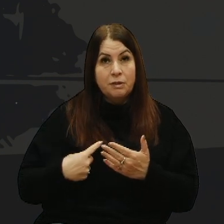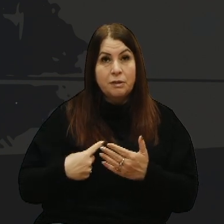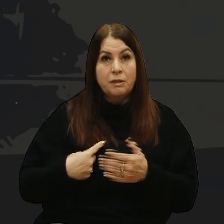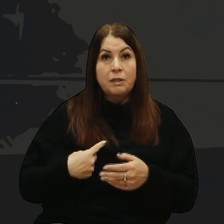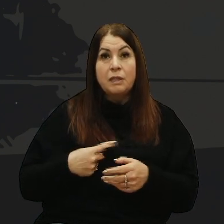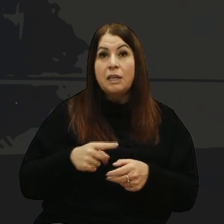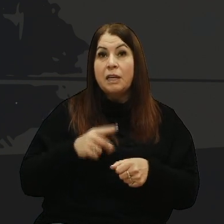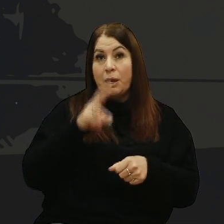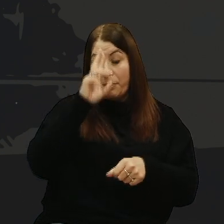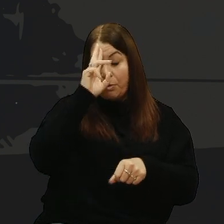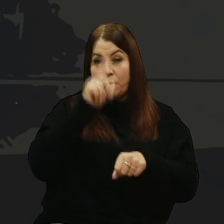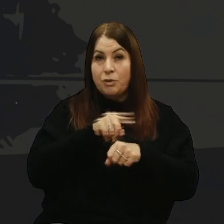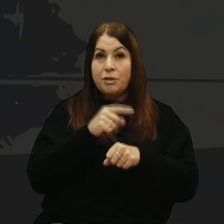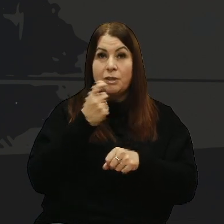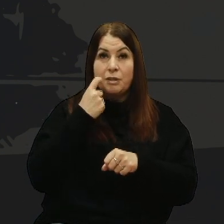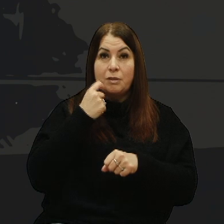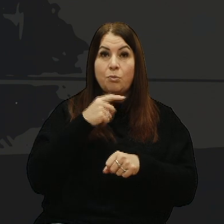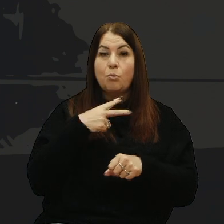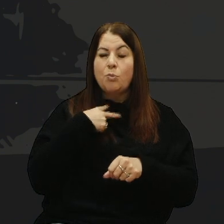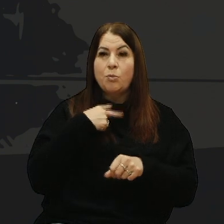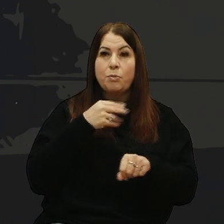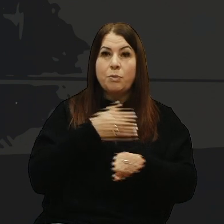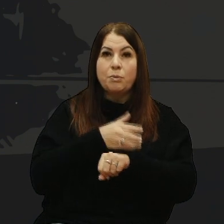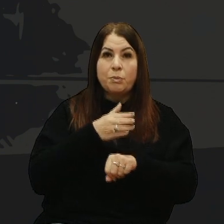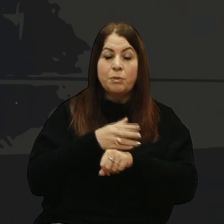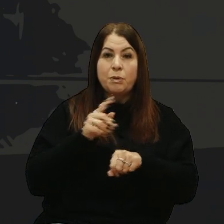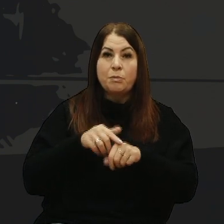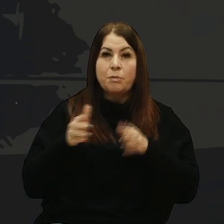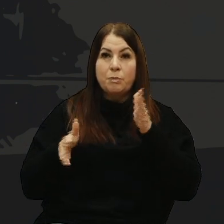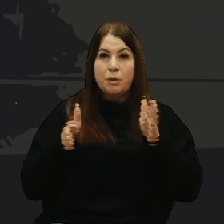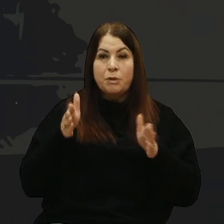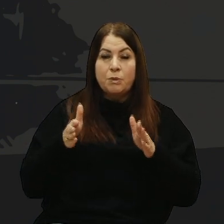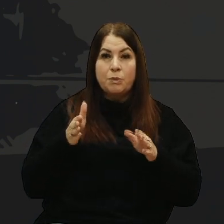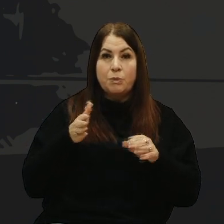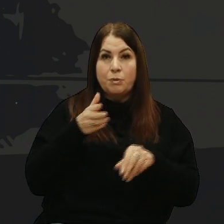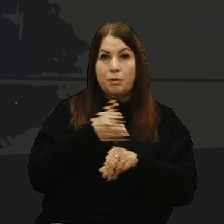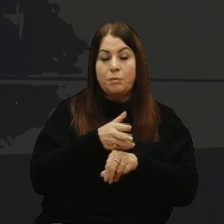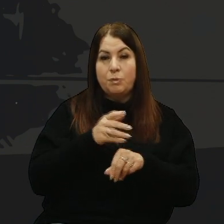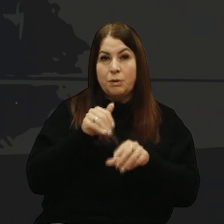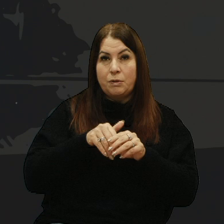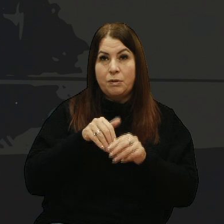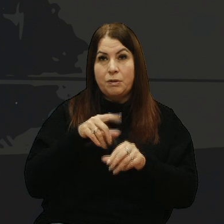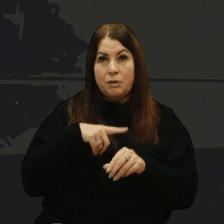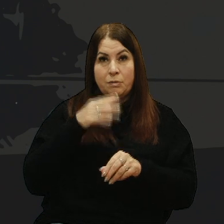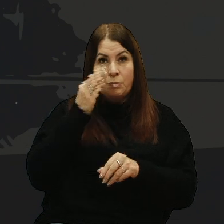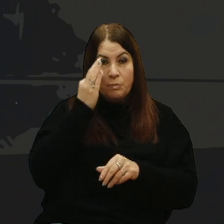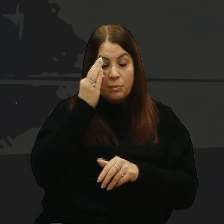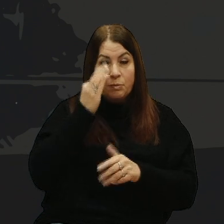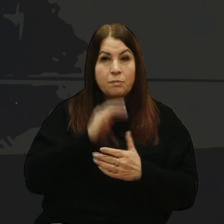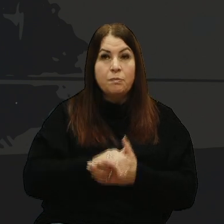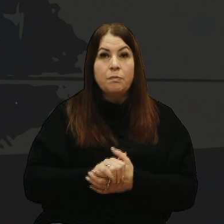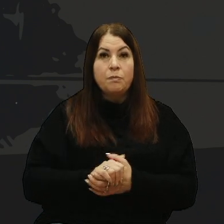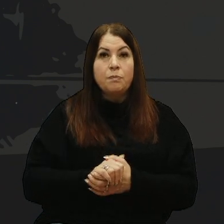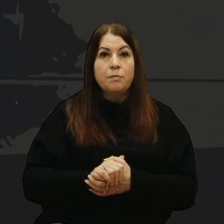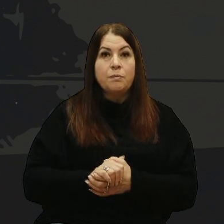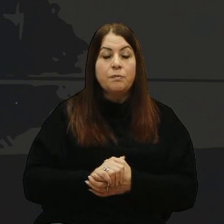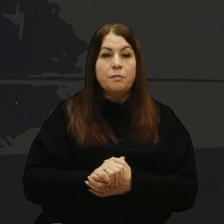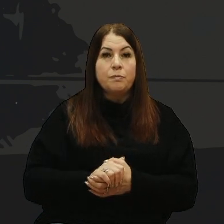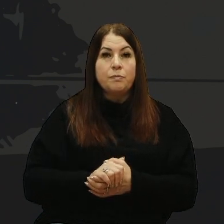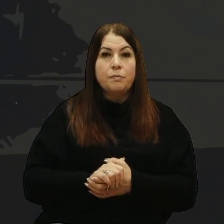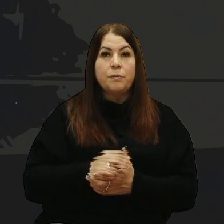de sexta-feira já não pode mais participar porque vem o período eleitoral, estará presente